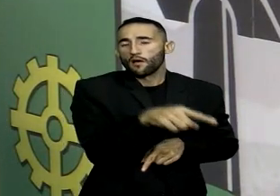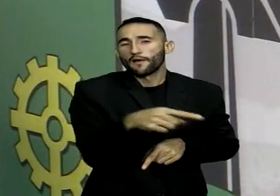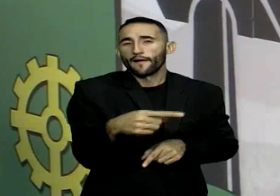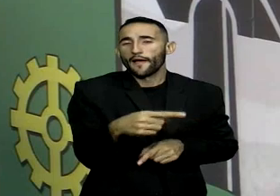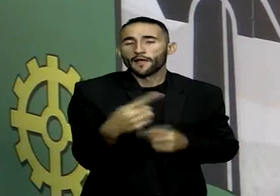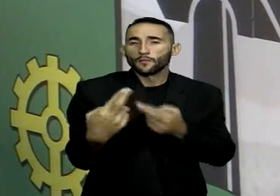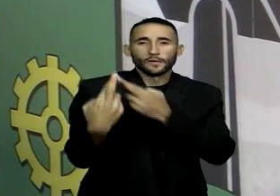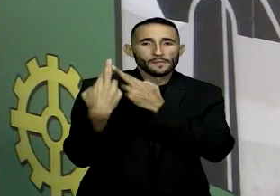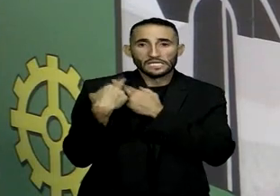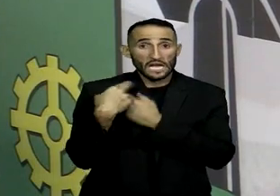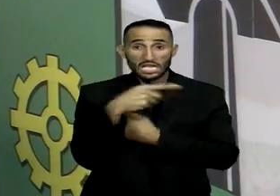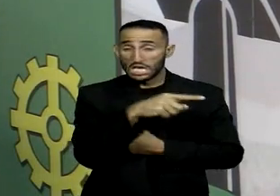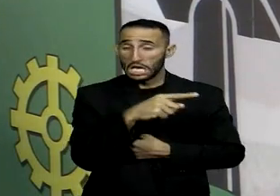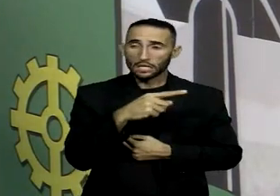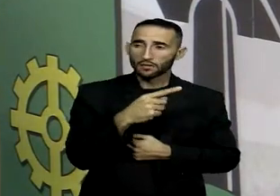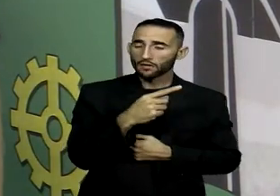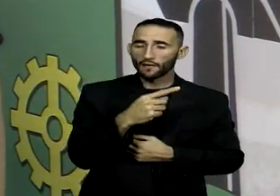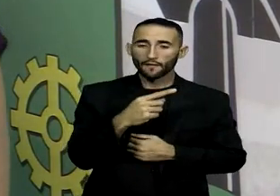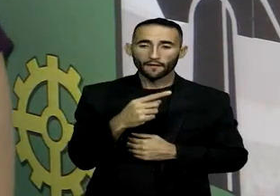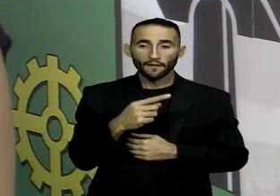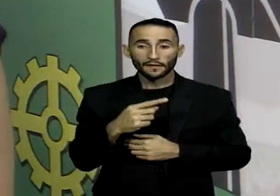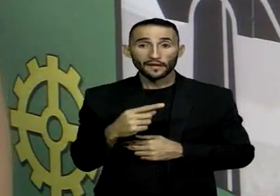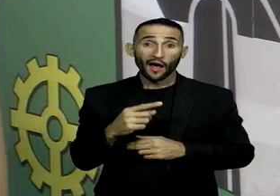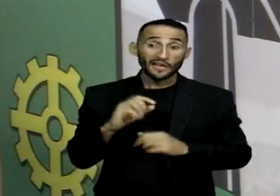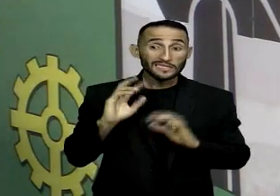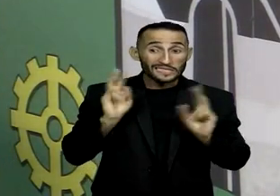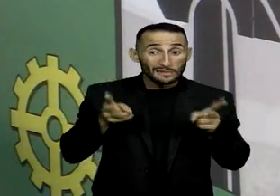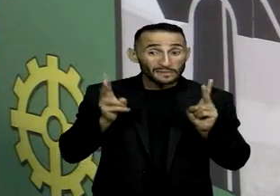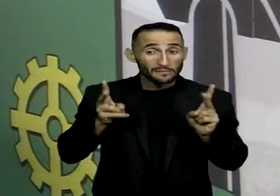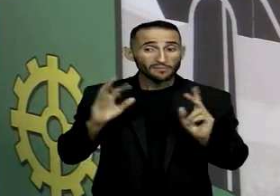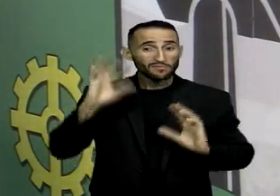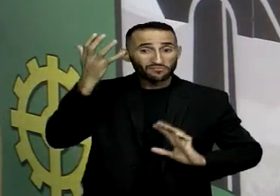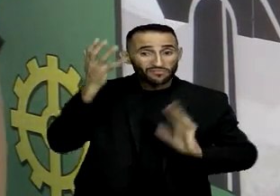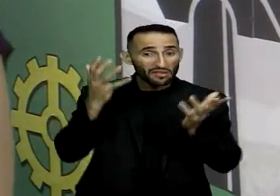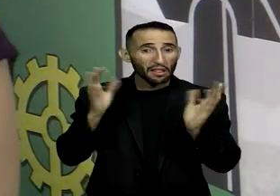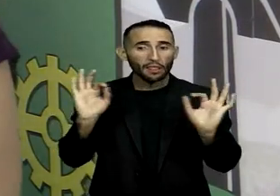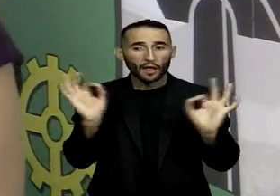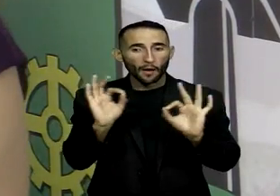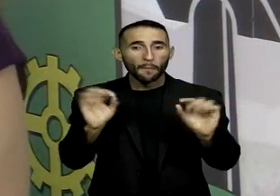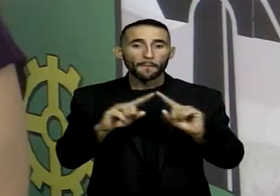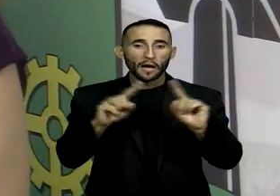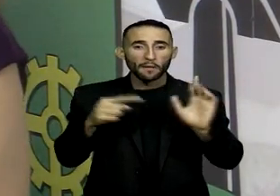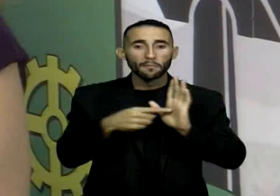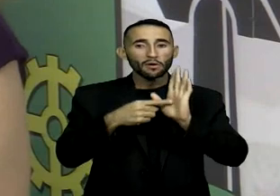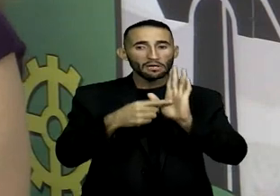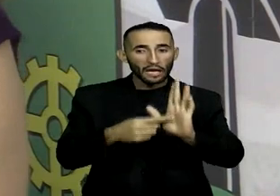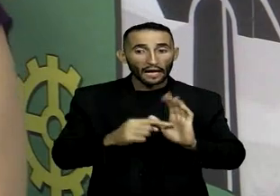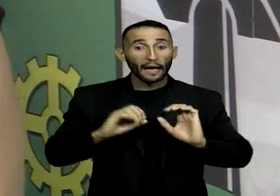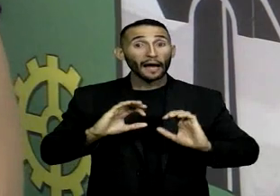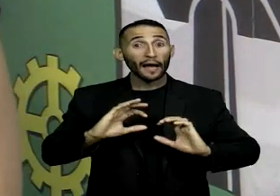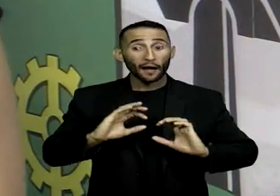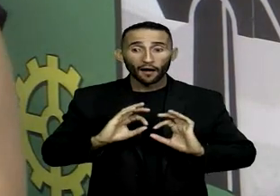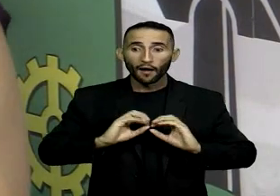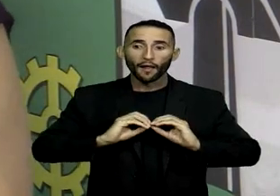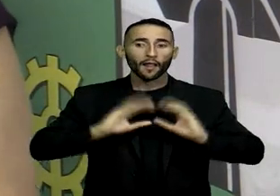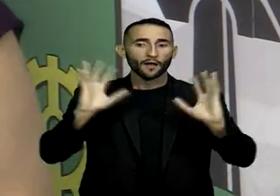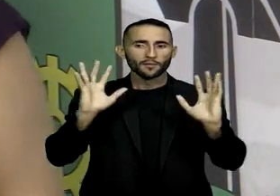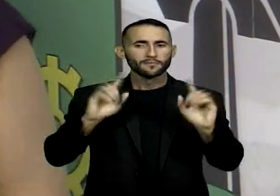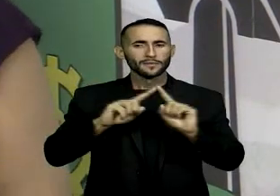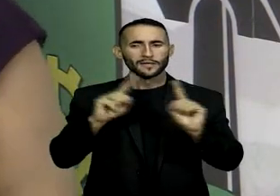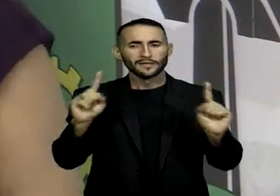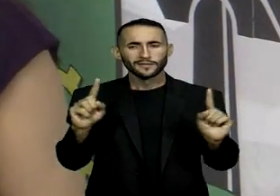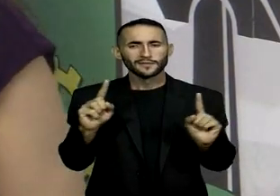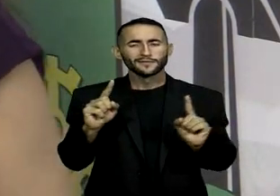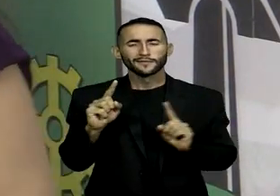têm participação, mas não em todos os casos. Eu quero deixar isso bem claro. E ali eu quero